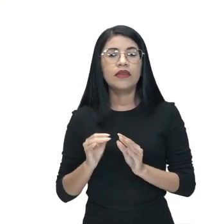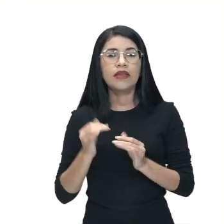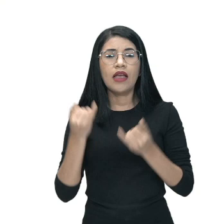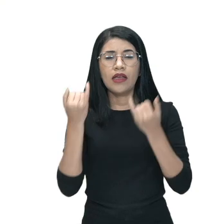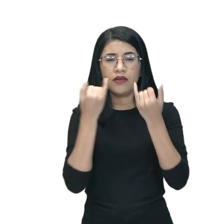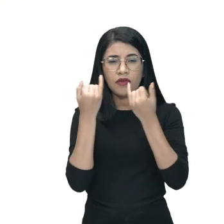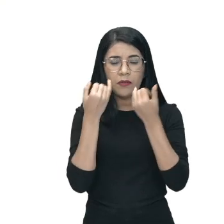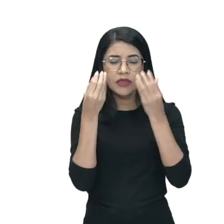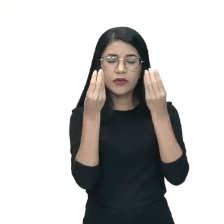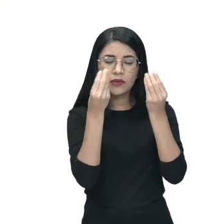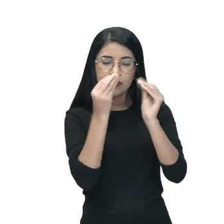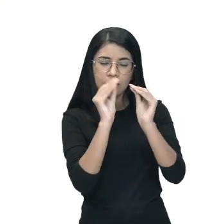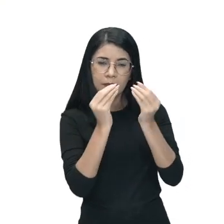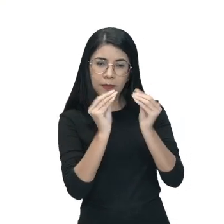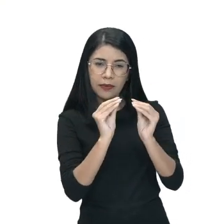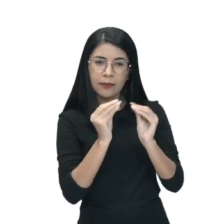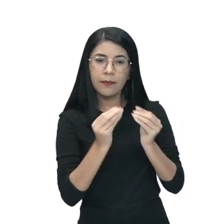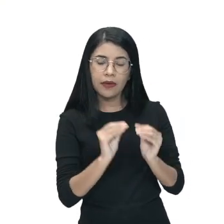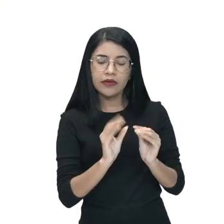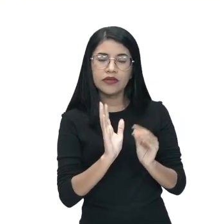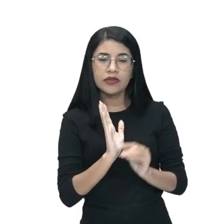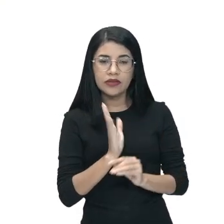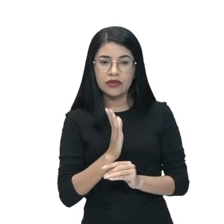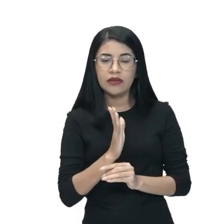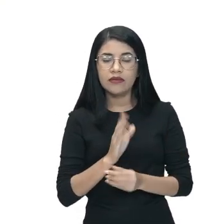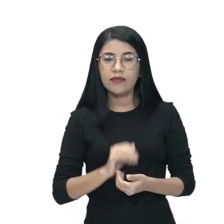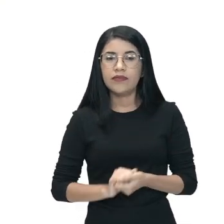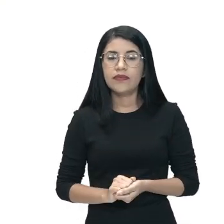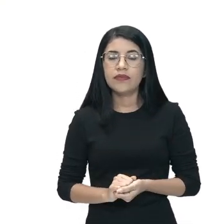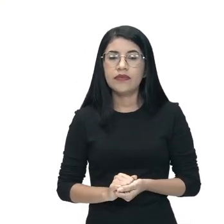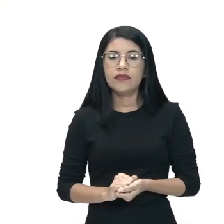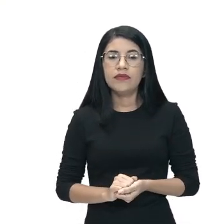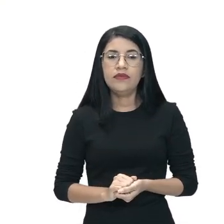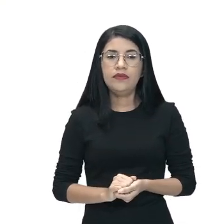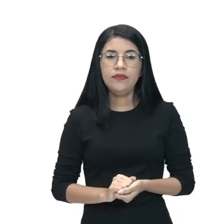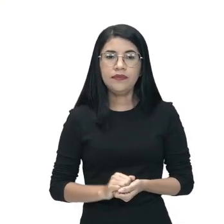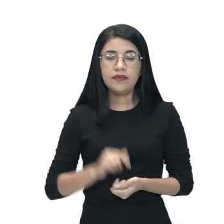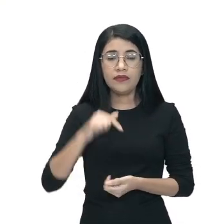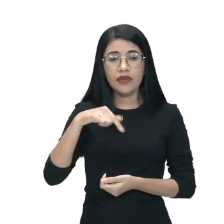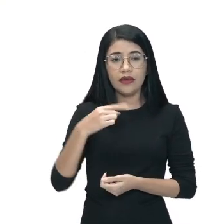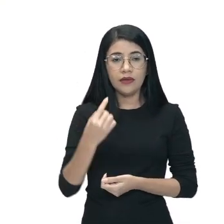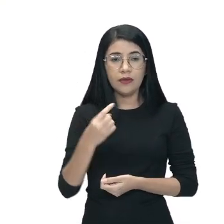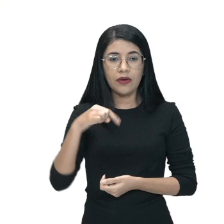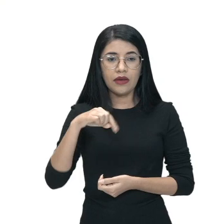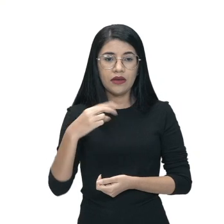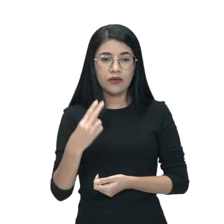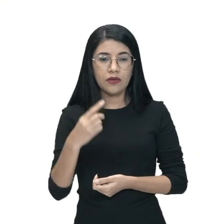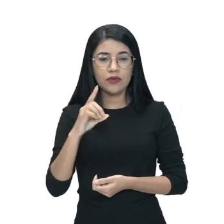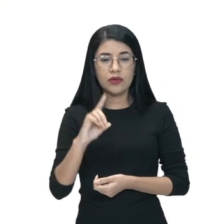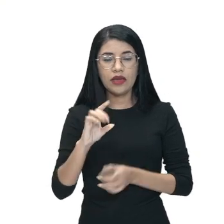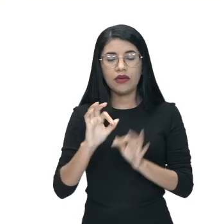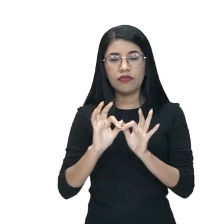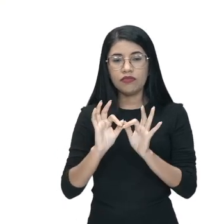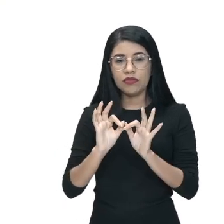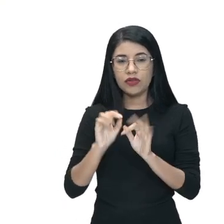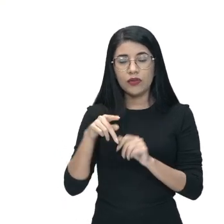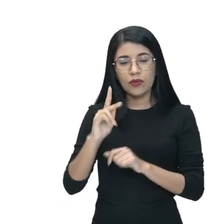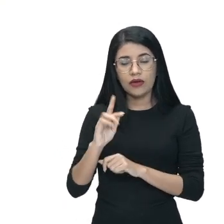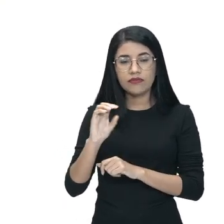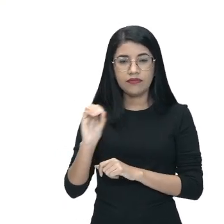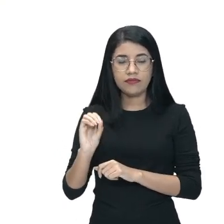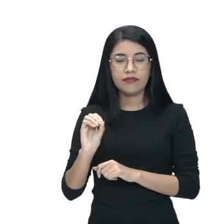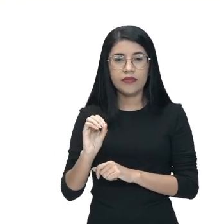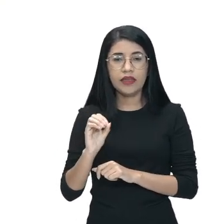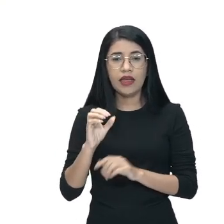nós temos, né? Nós temos Q1, Q2, D e o K. A fórmula, pessoal,